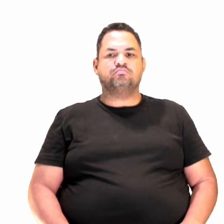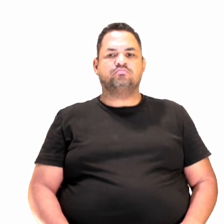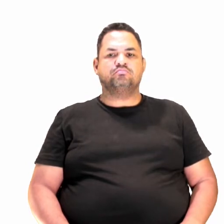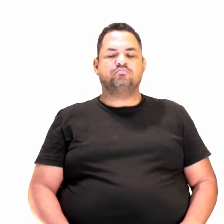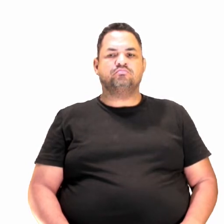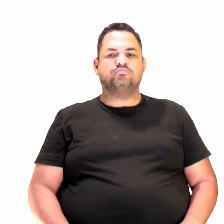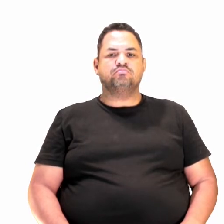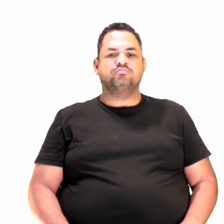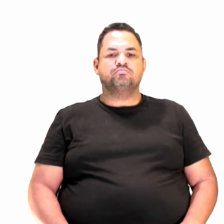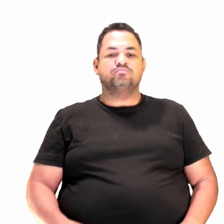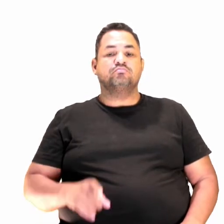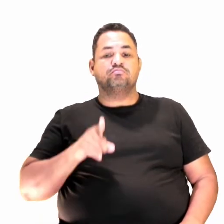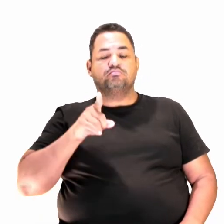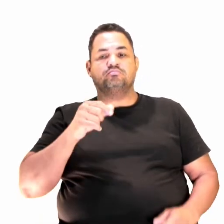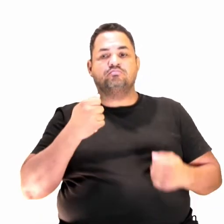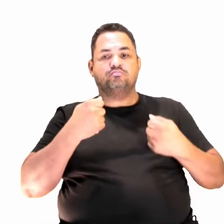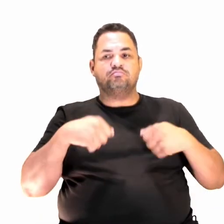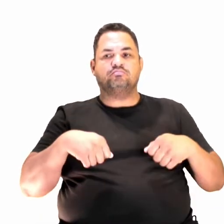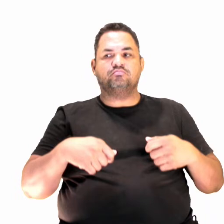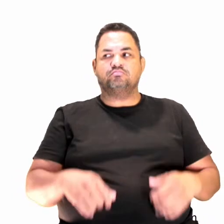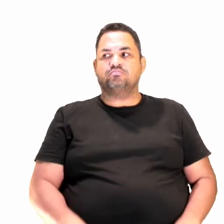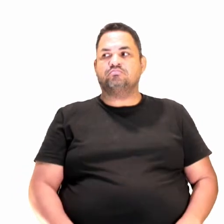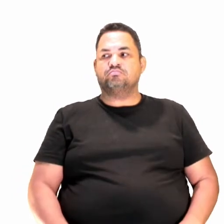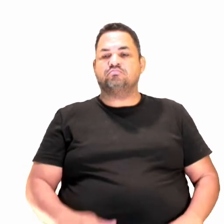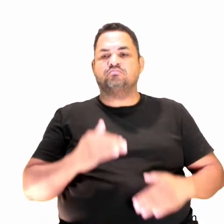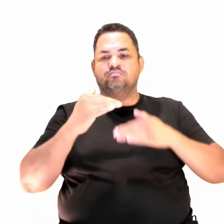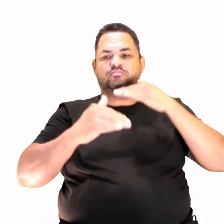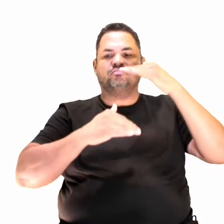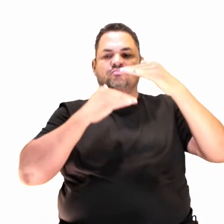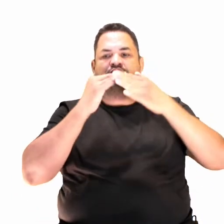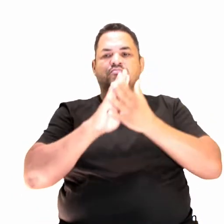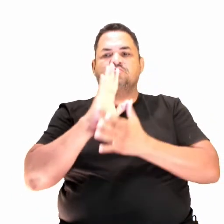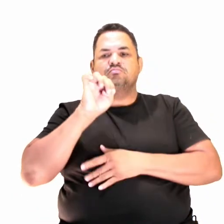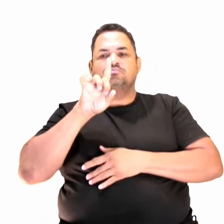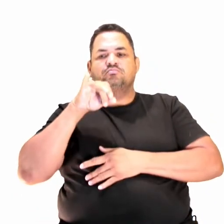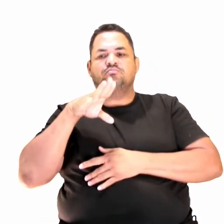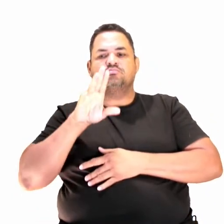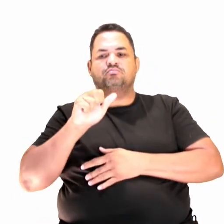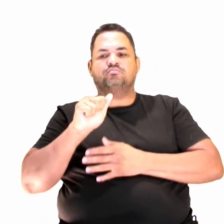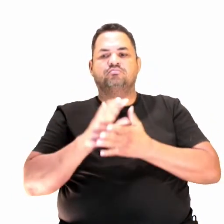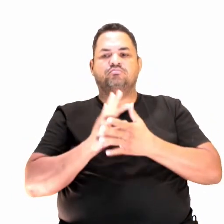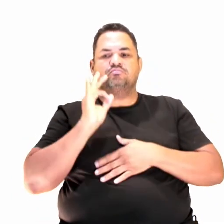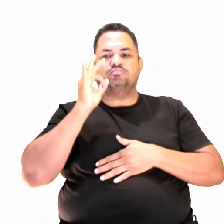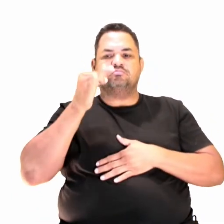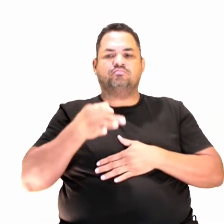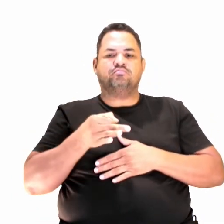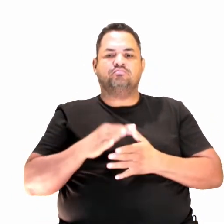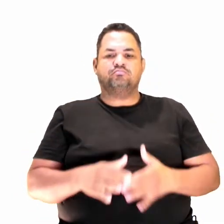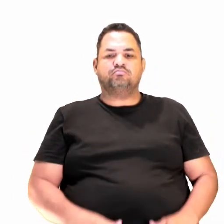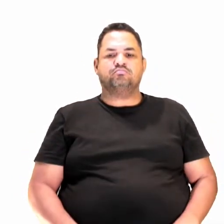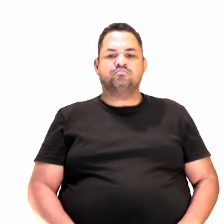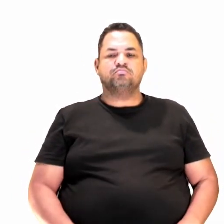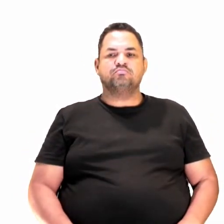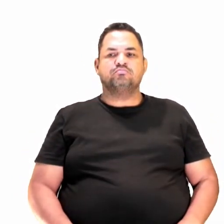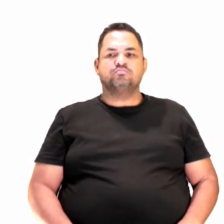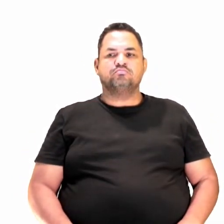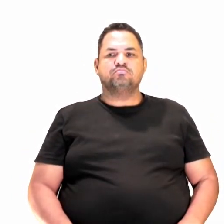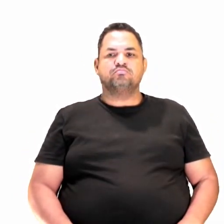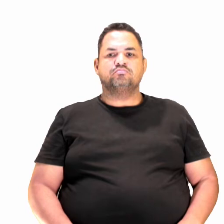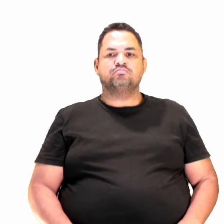bulimia, ou seja, você pode estar desenvolvendo bulimia, certo? You could